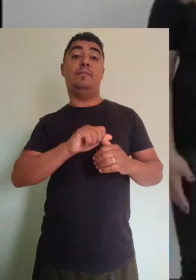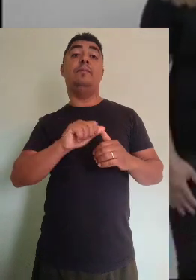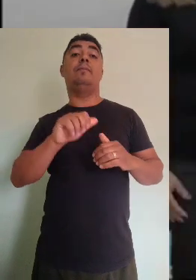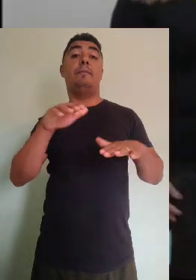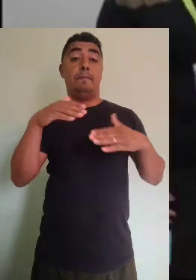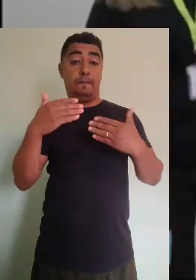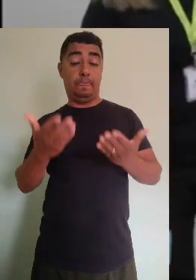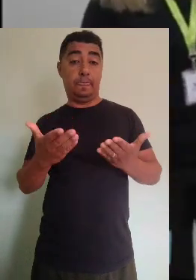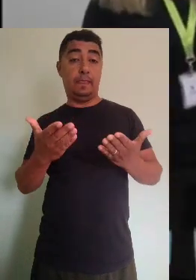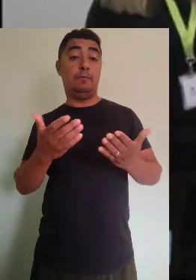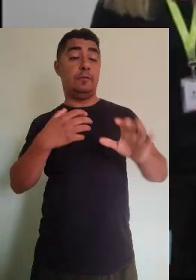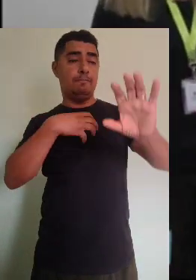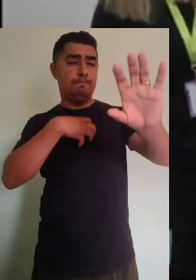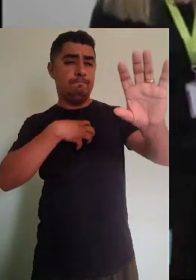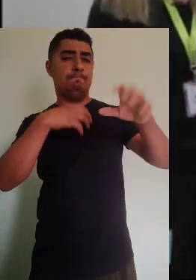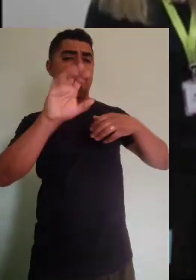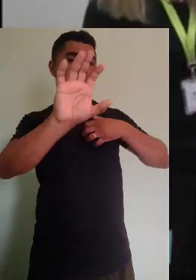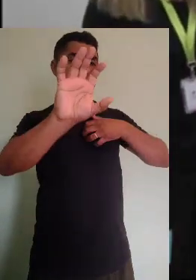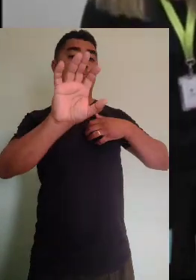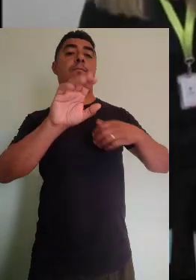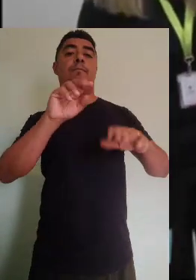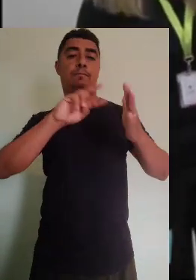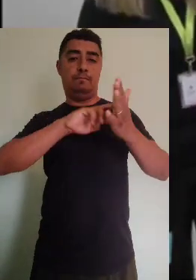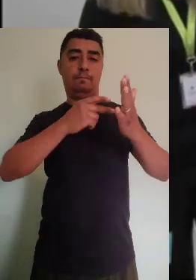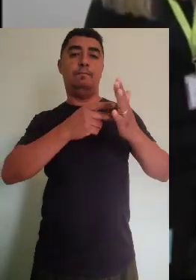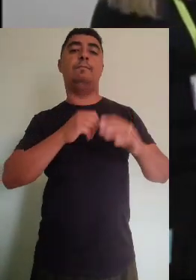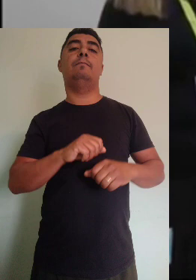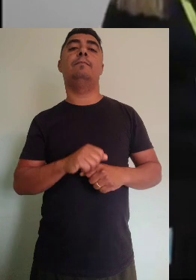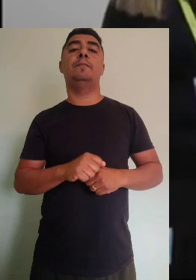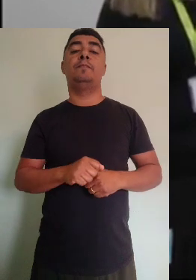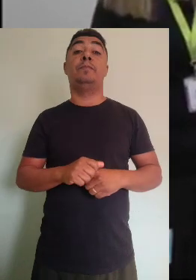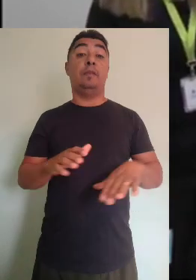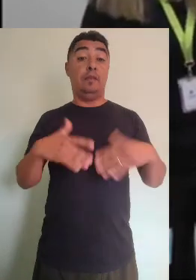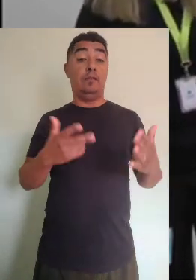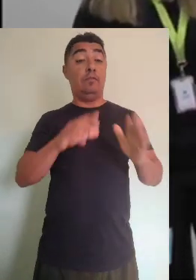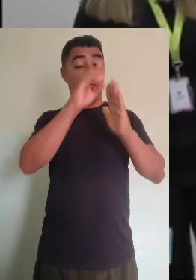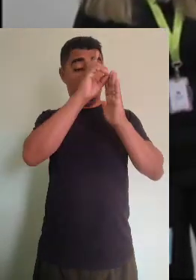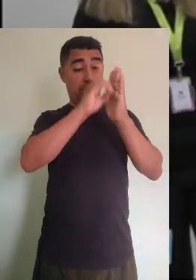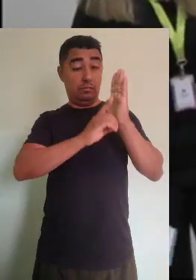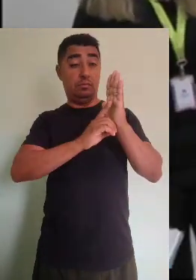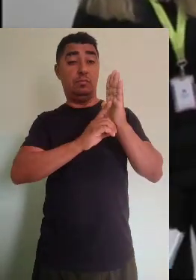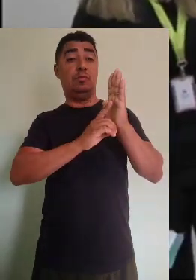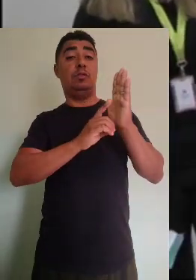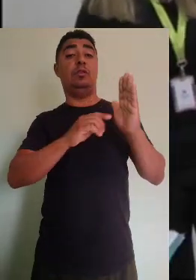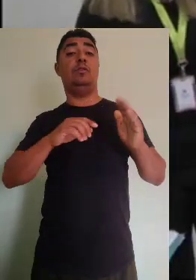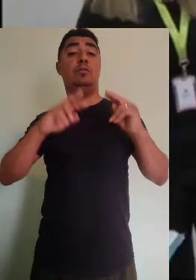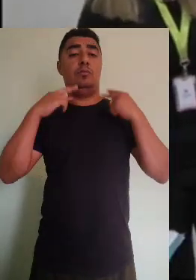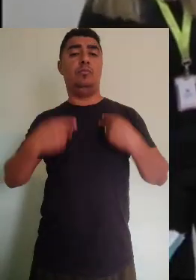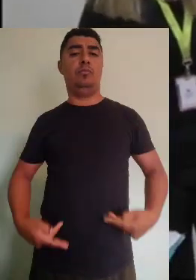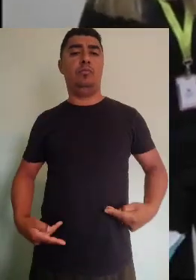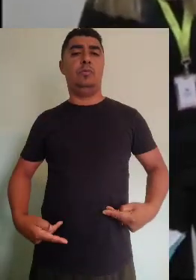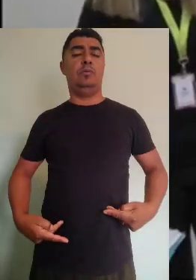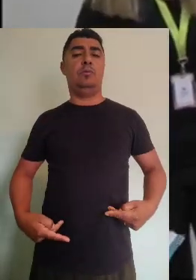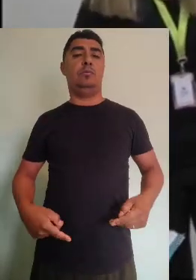ele vive, né? Então, vamos ver um pouquinho mais sobre os direitos humanos, lendo o texto